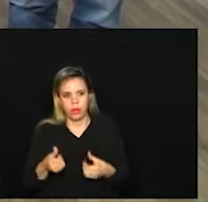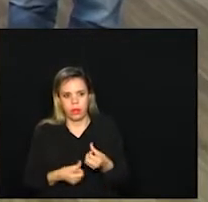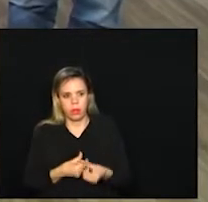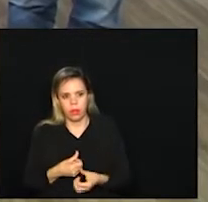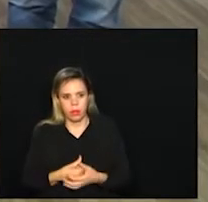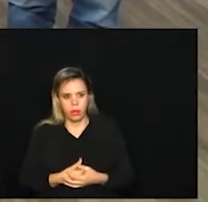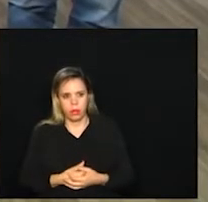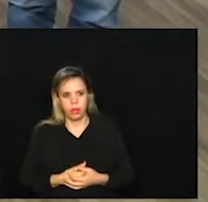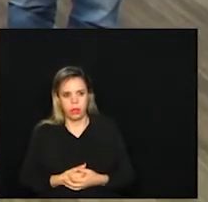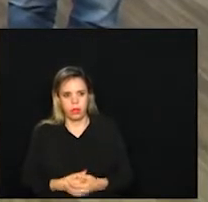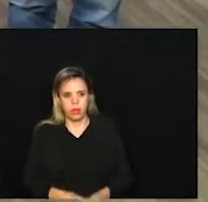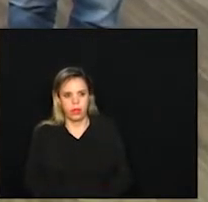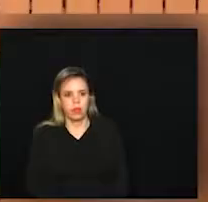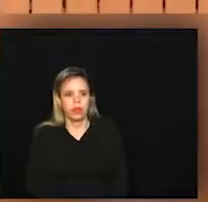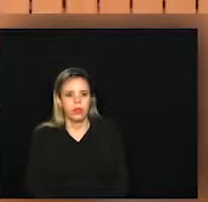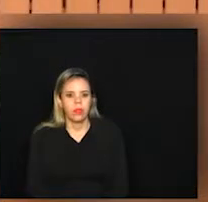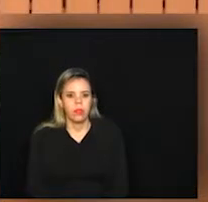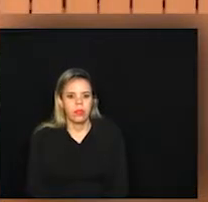no primeiro semestre